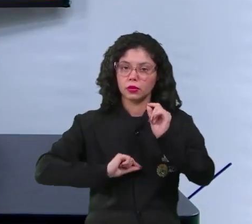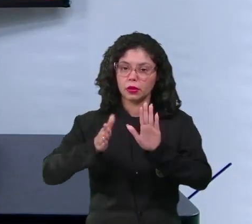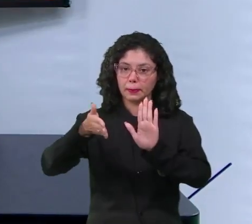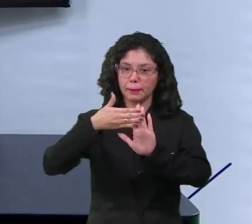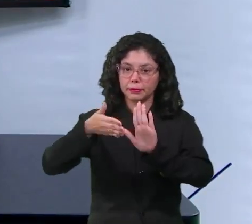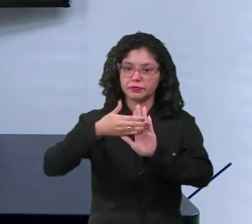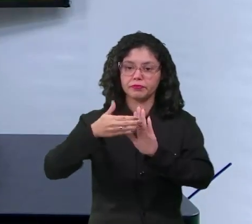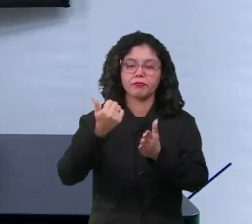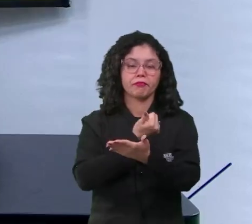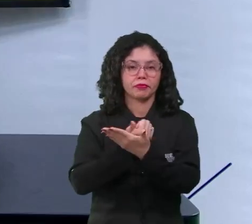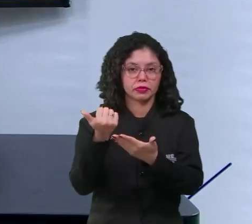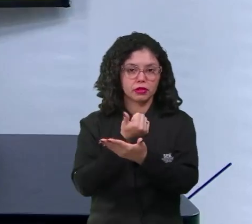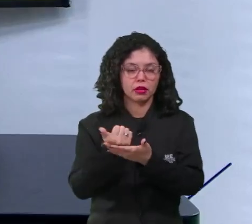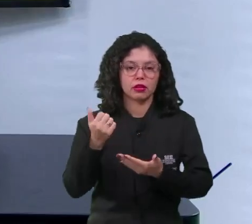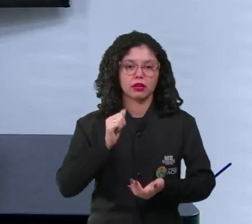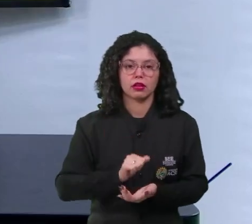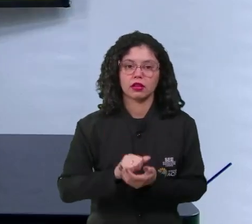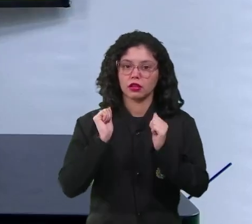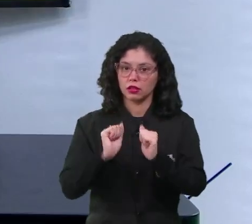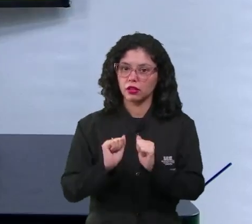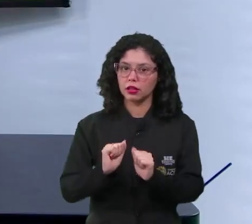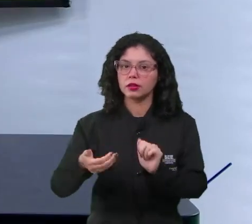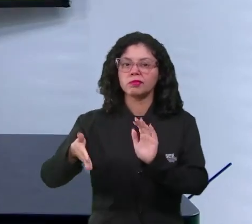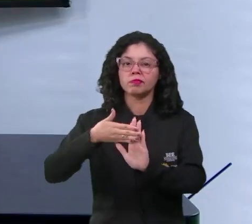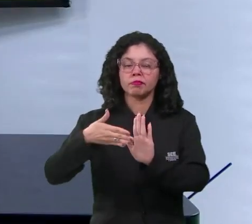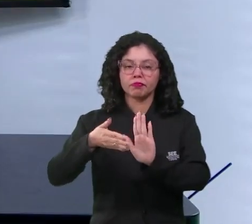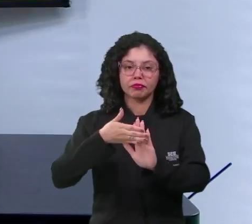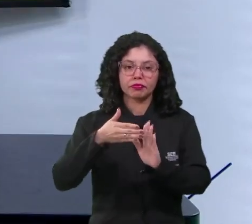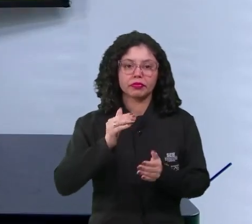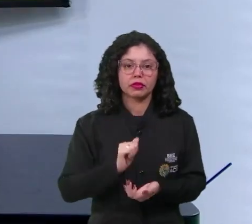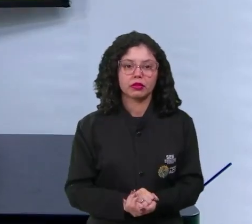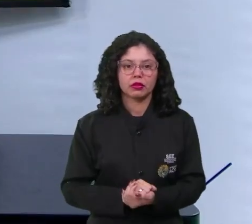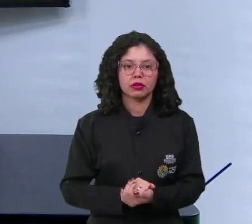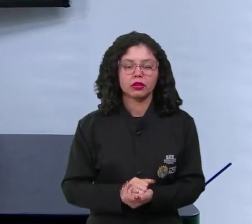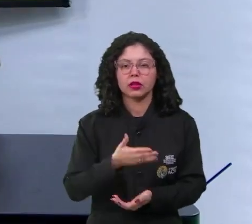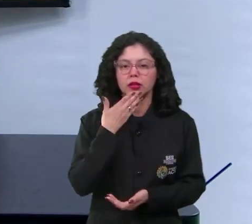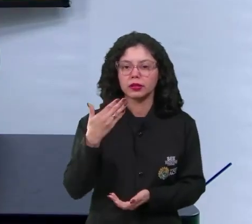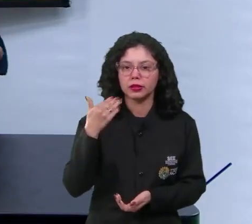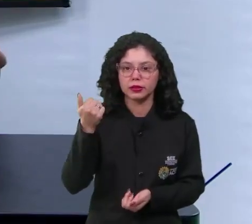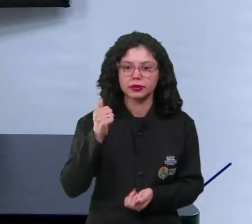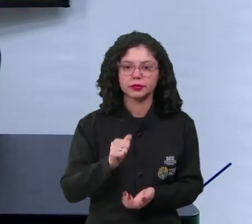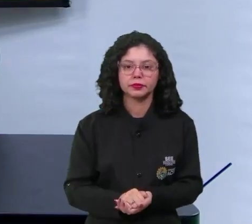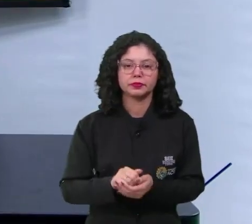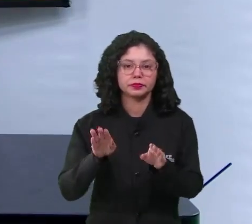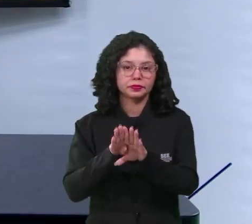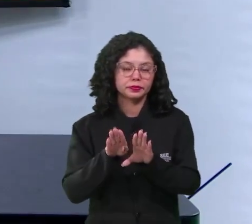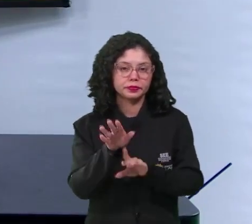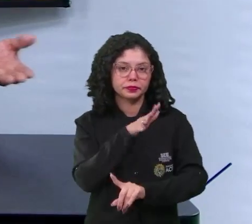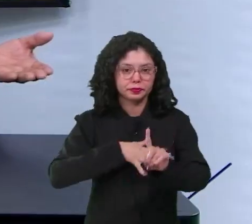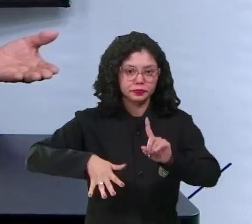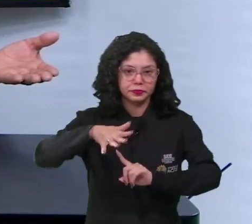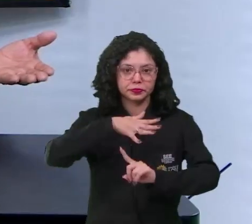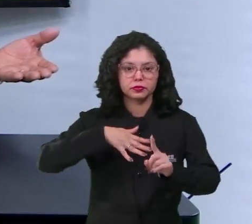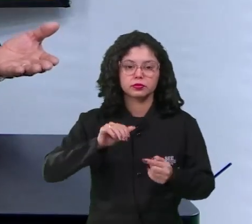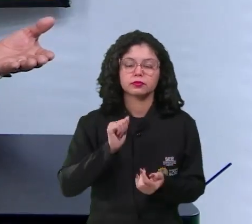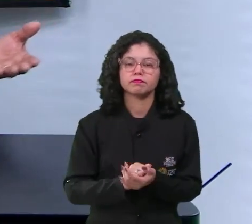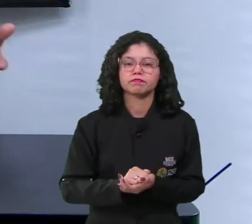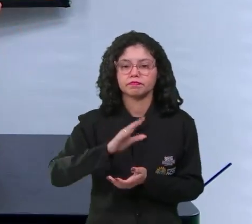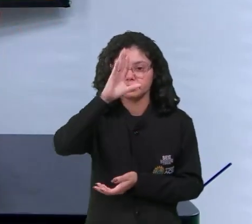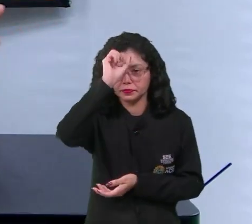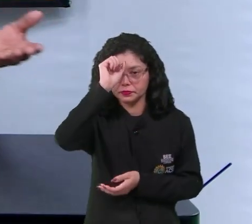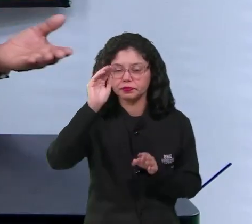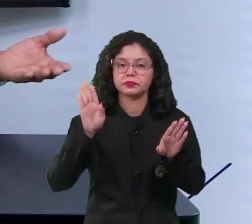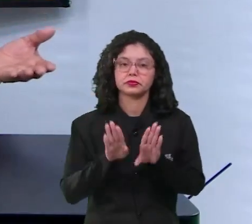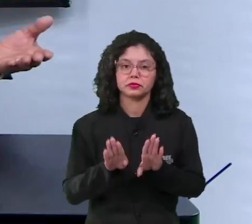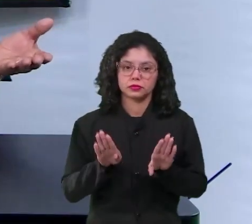promover ações, e para que a gente promova ações para a melhoria do meio ambiente, a gente precisa ter conhecimento.